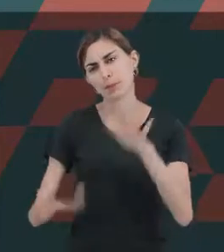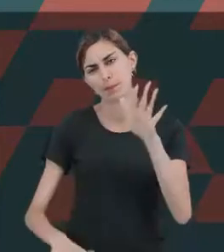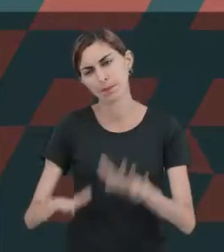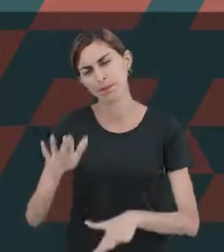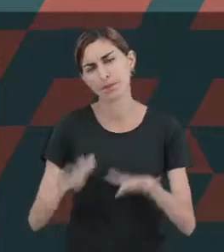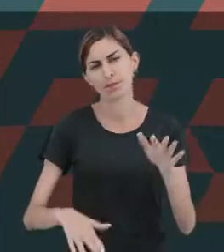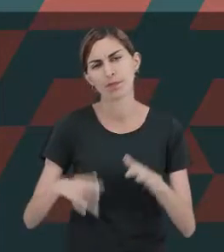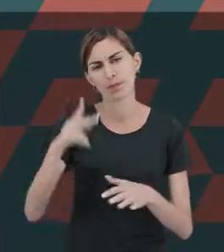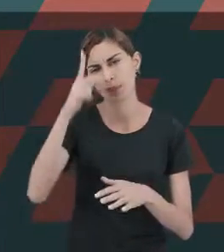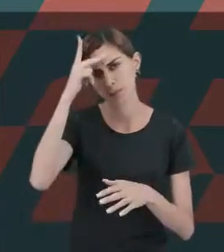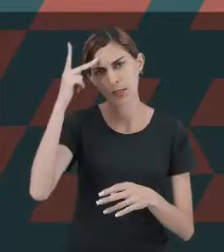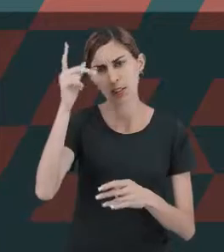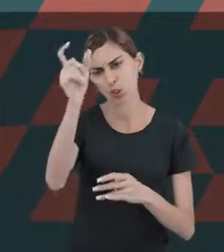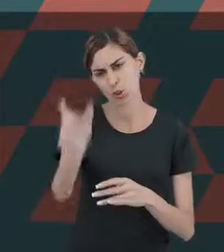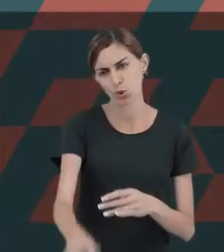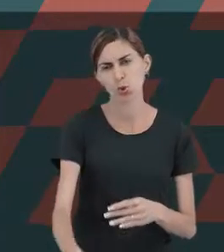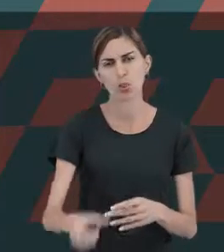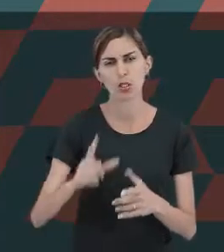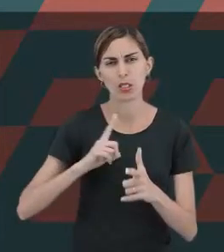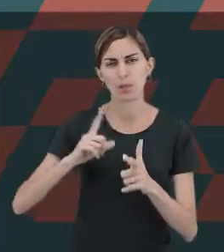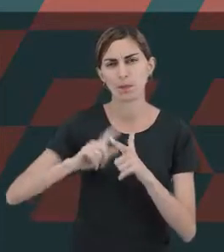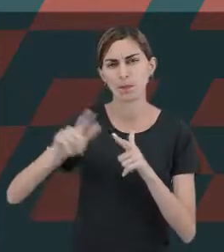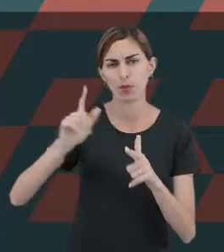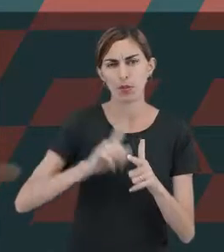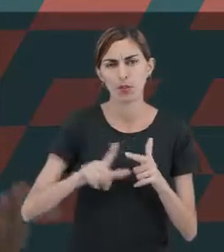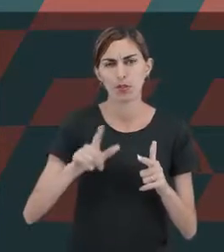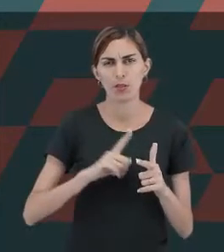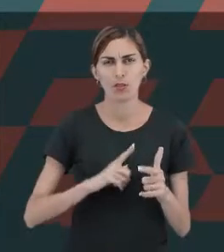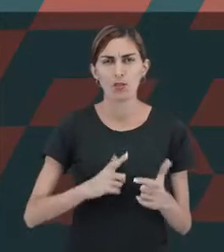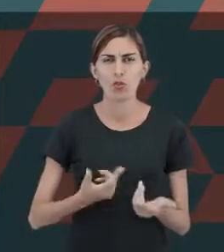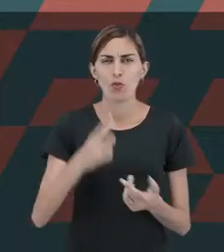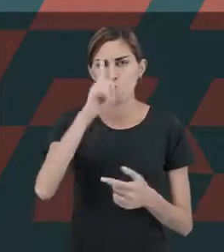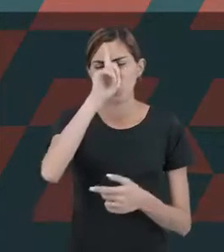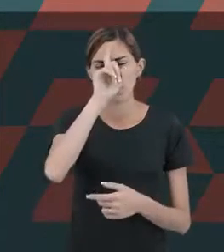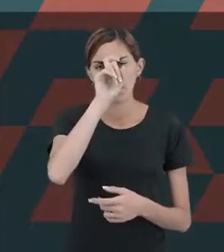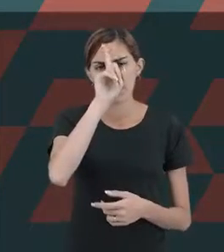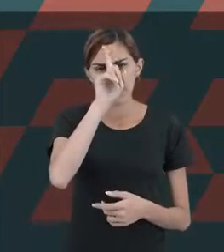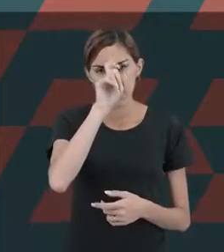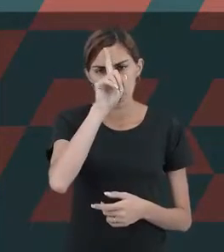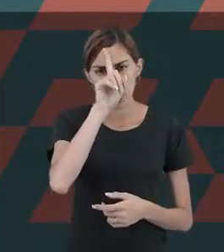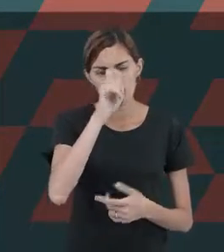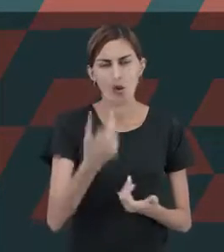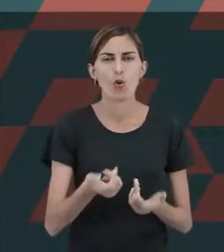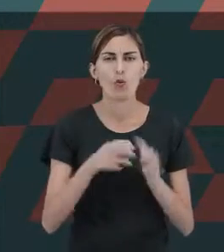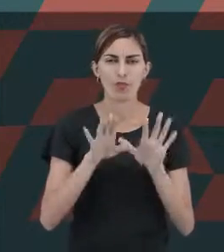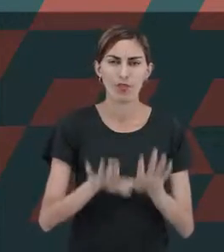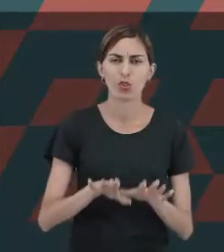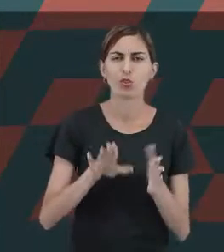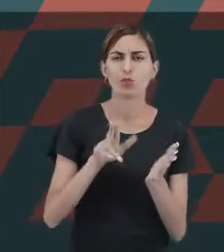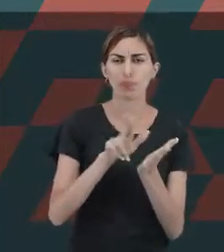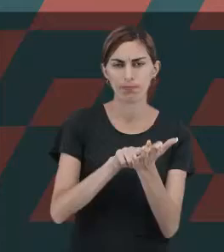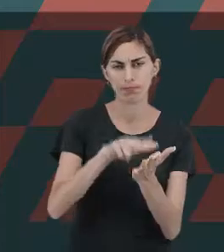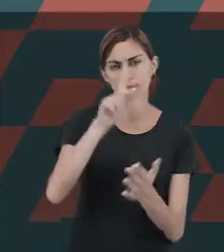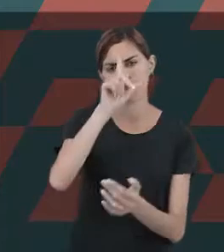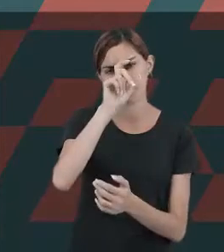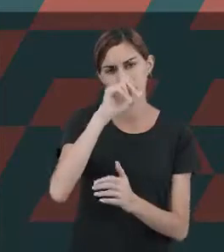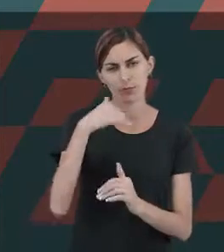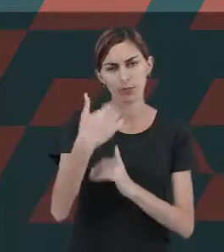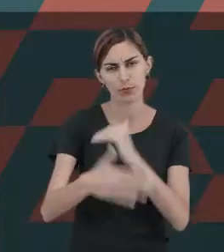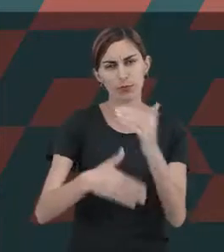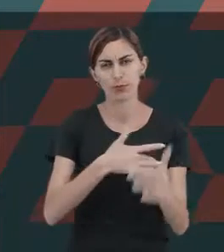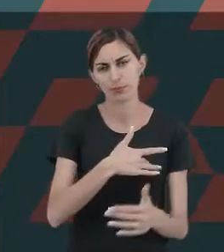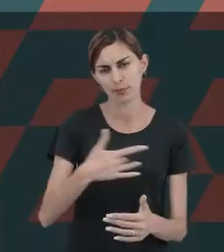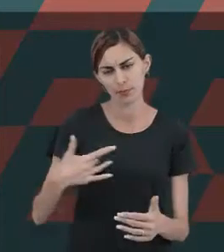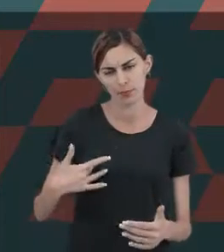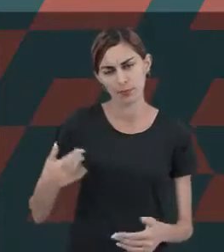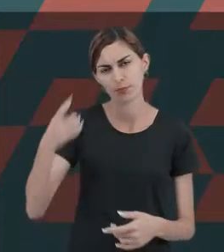geralmente para pacientes que tiveram algum tipo de internação hospitalar, claro que envolvendo os processos de